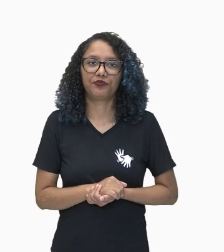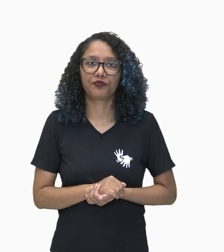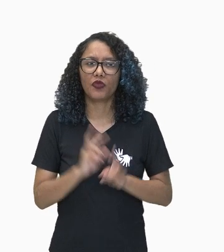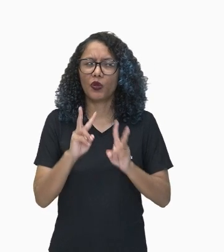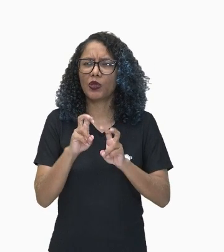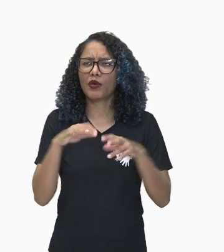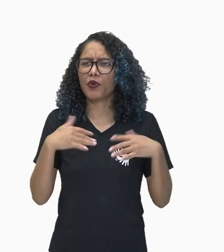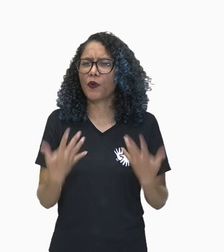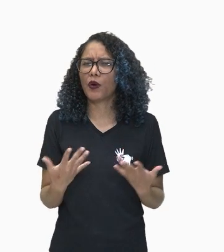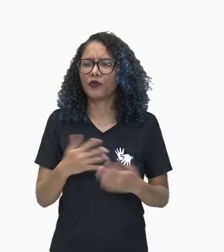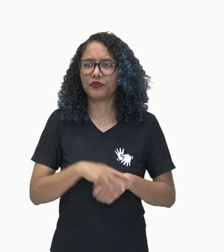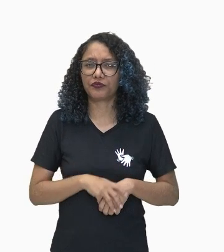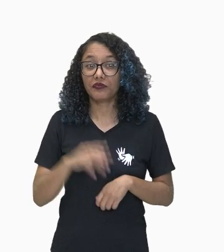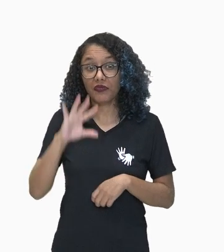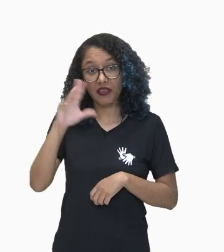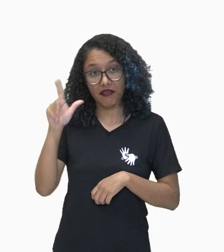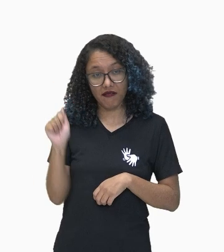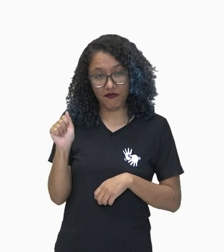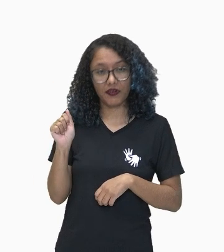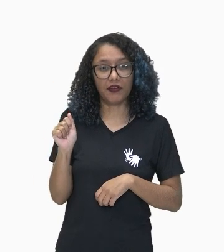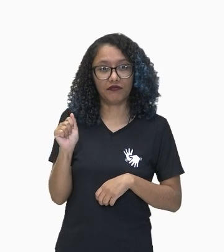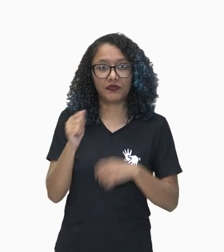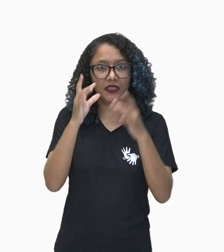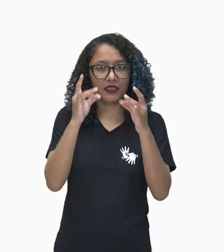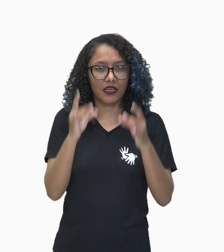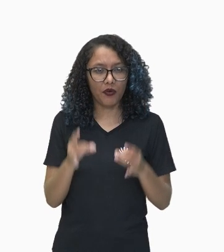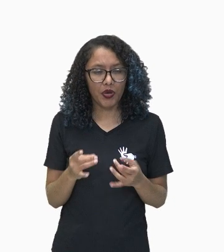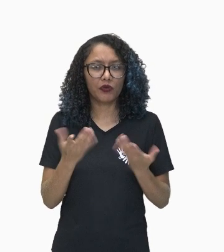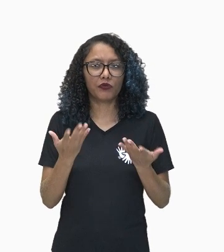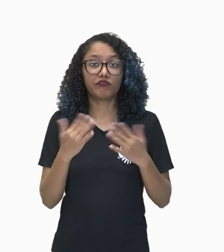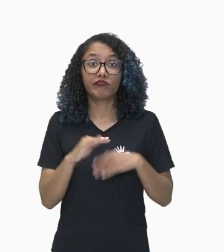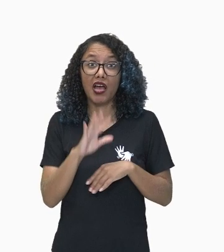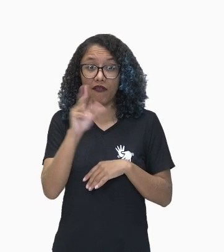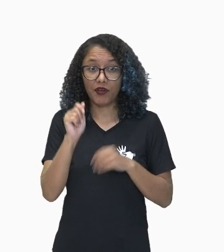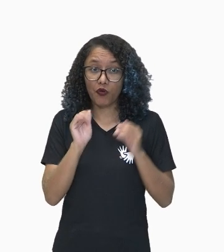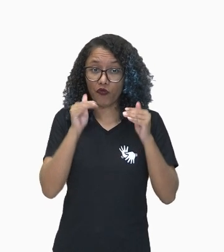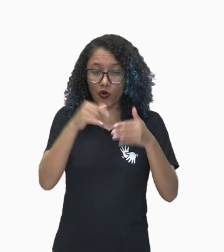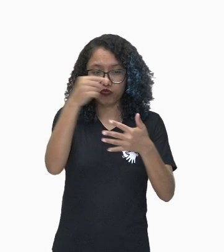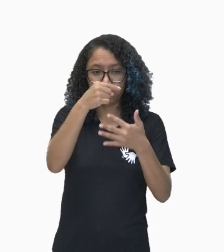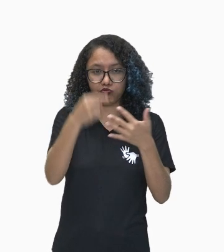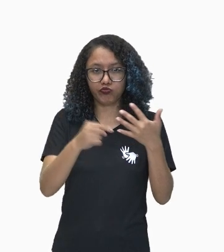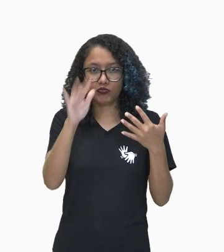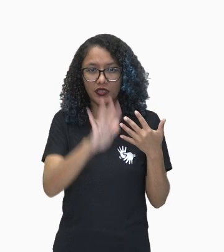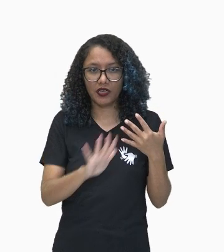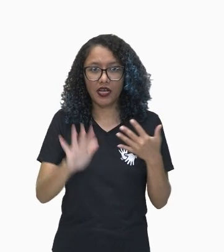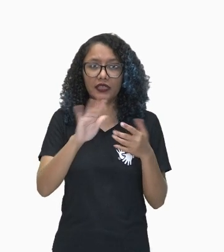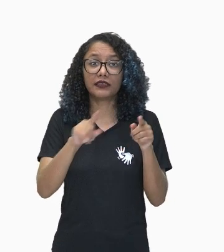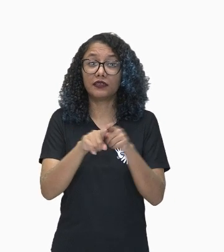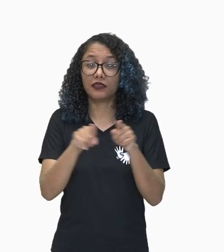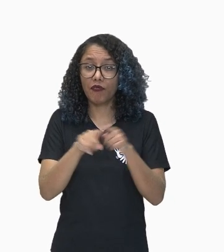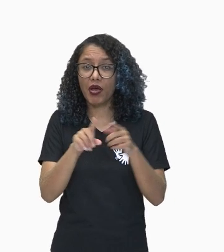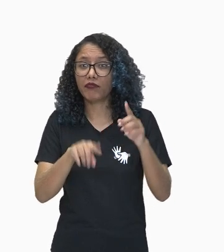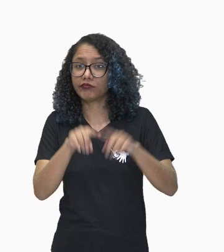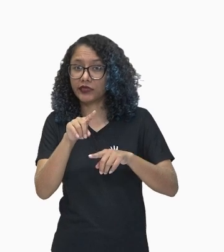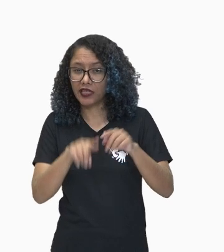de conhecimento, África, detalhamento, África, aspectos gerais